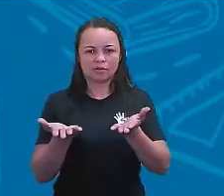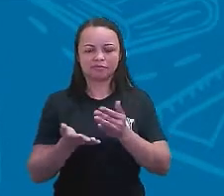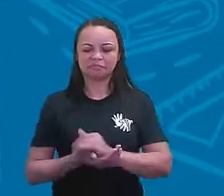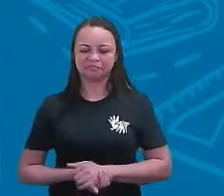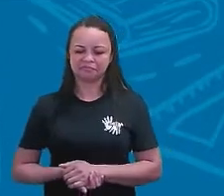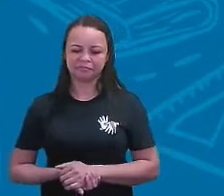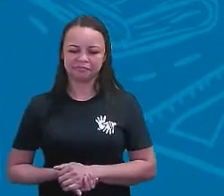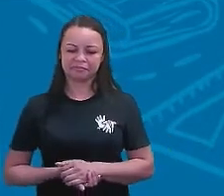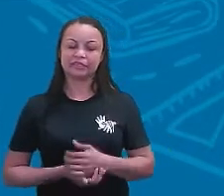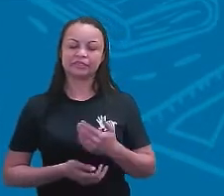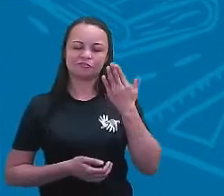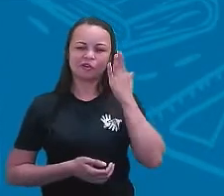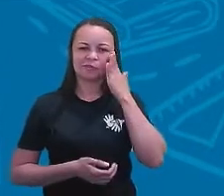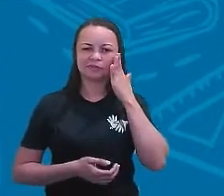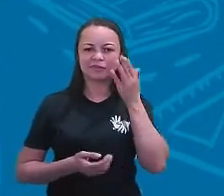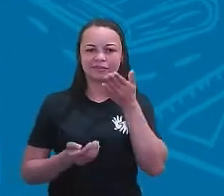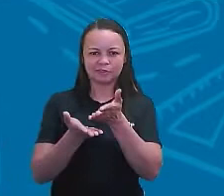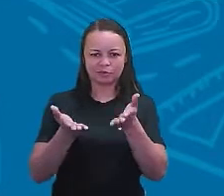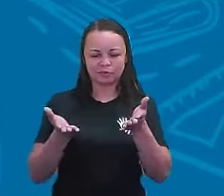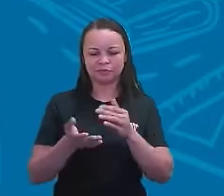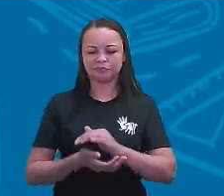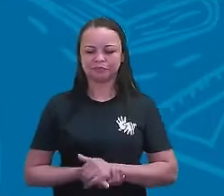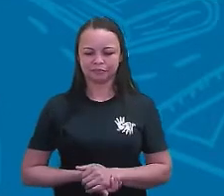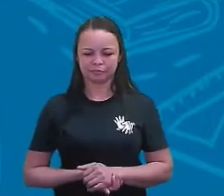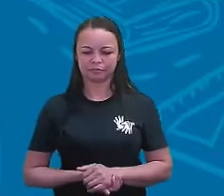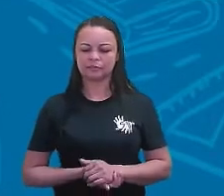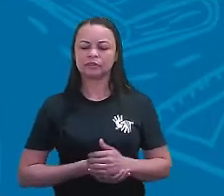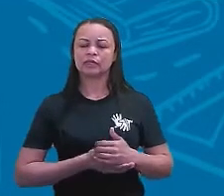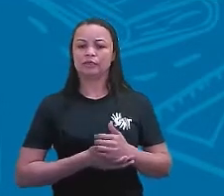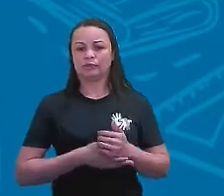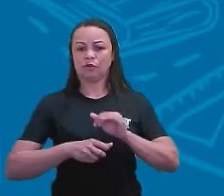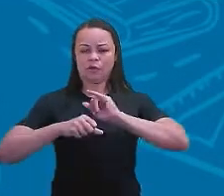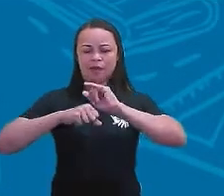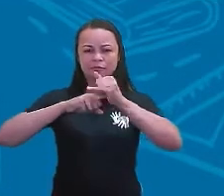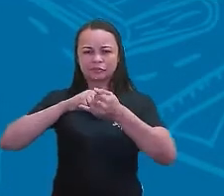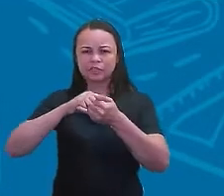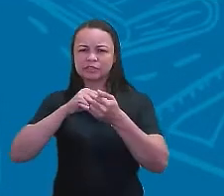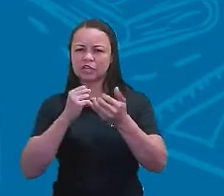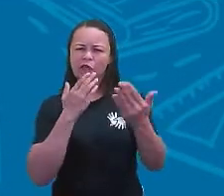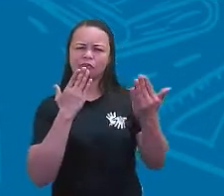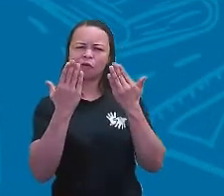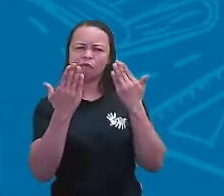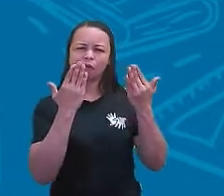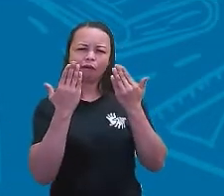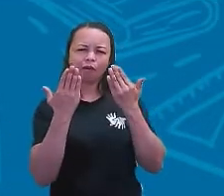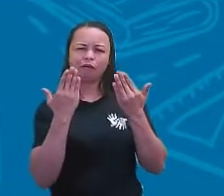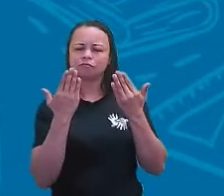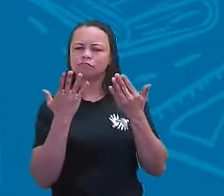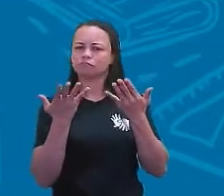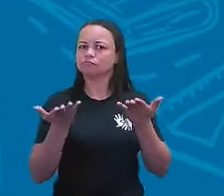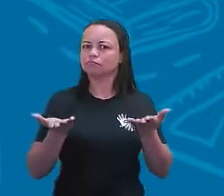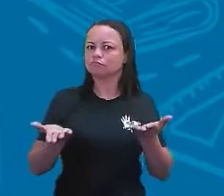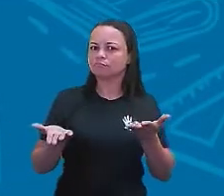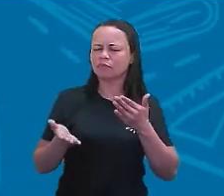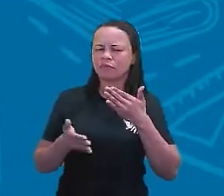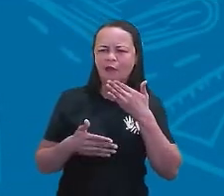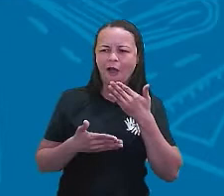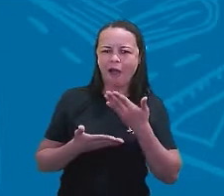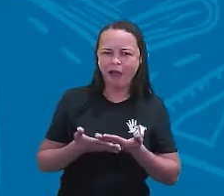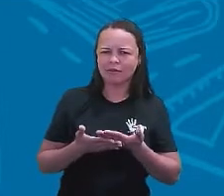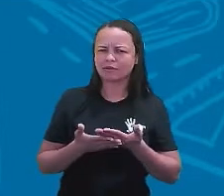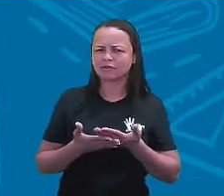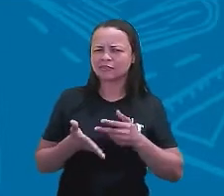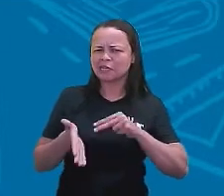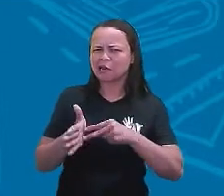saber logo sobre isso, né? Temos aí comparative adjectives. Nossa, o que significa